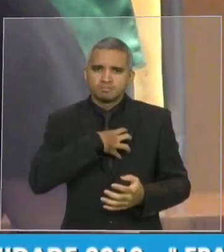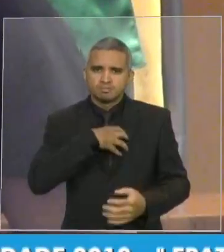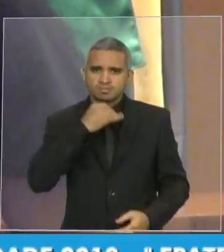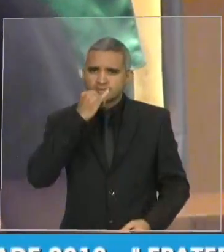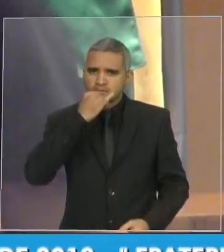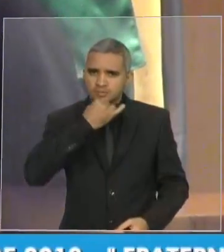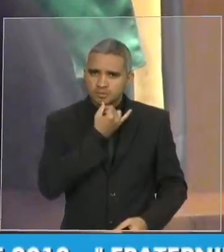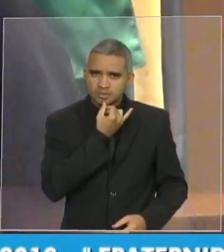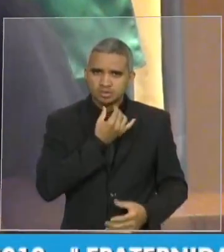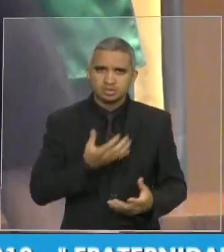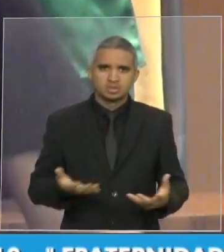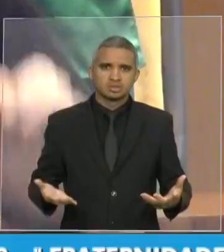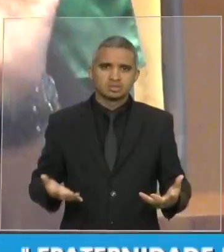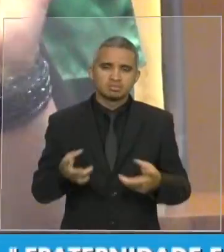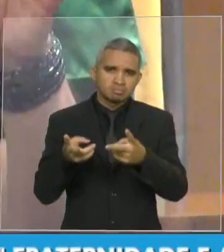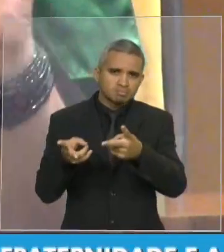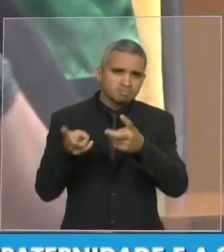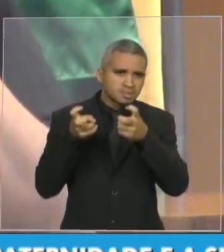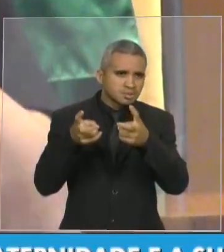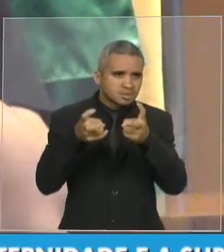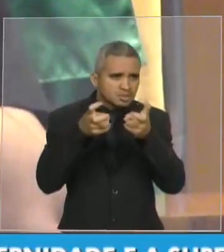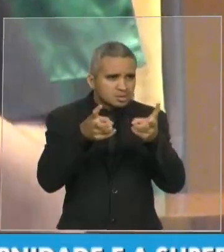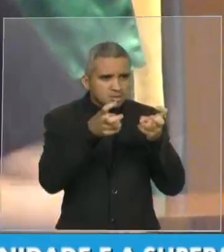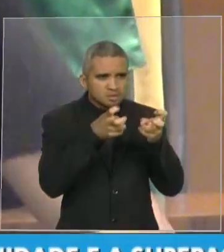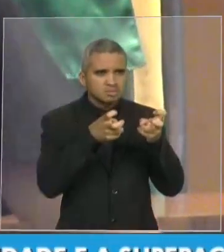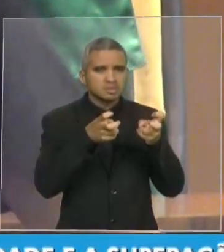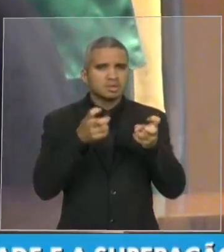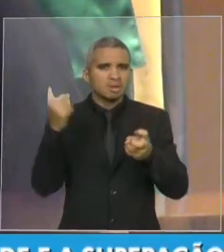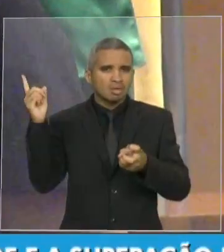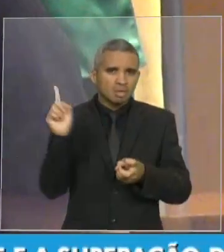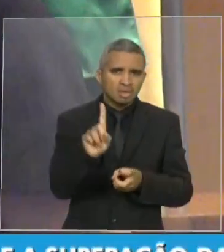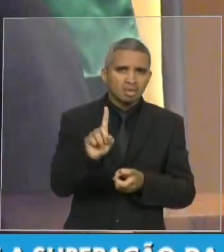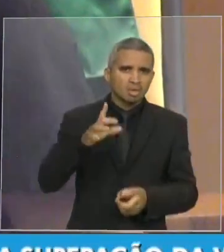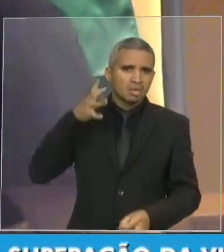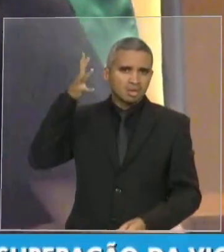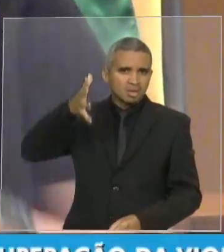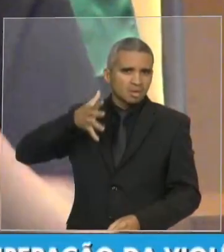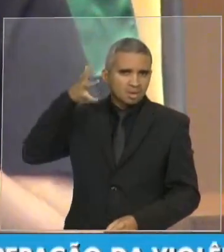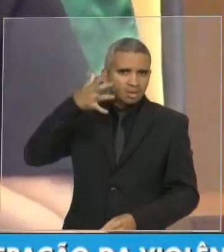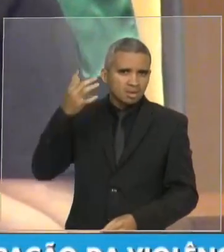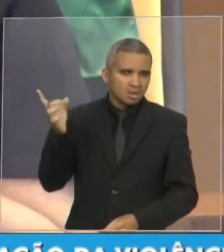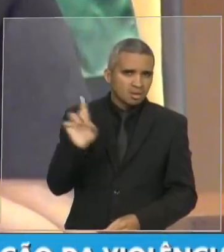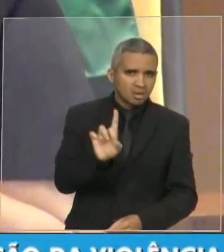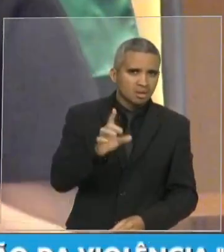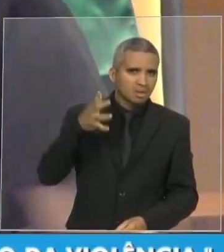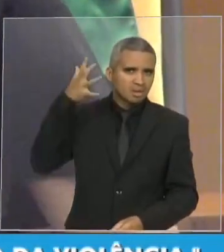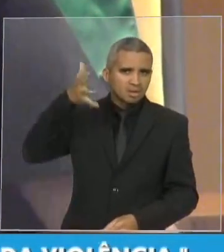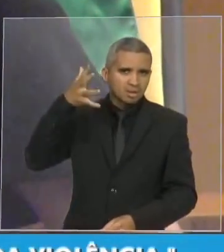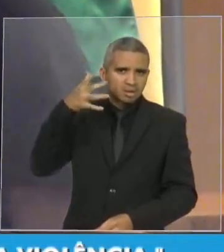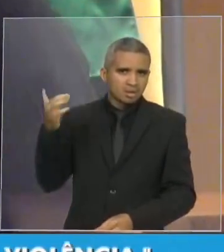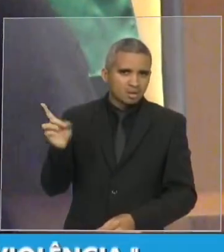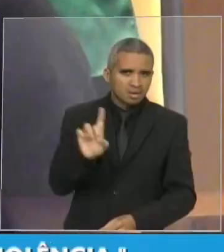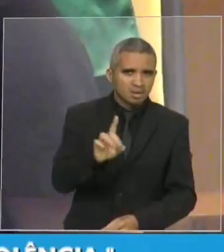triste onde nós percebemos em tantas falas aqui que depende de